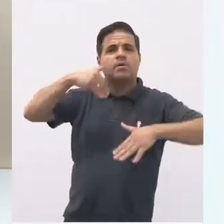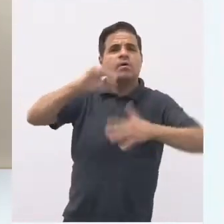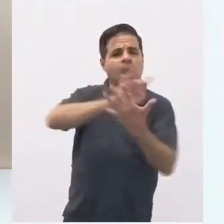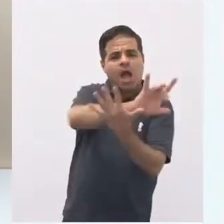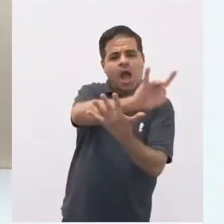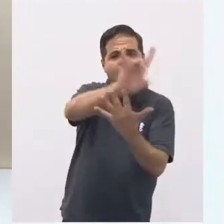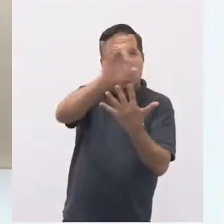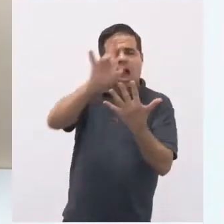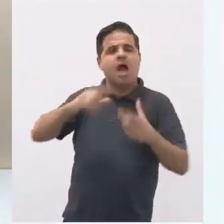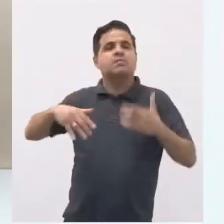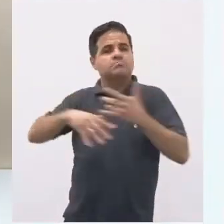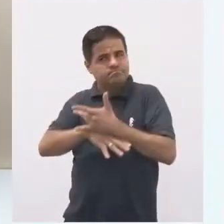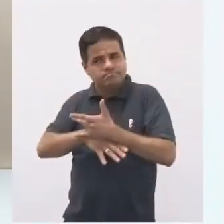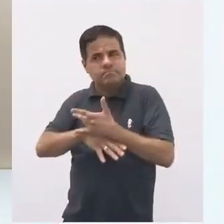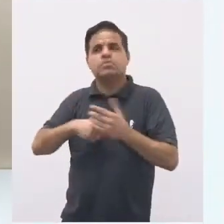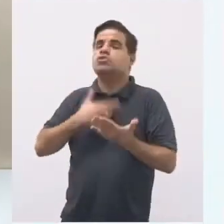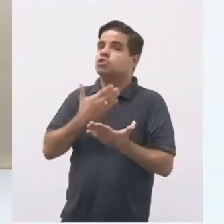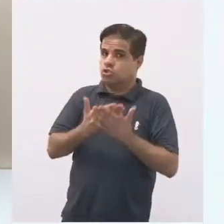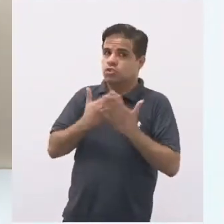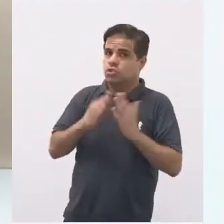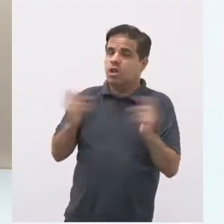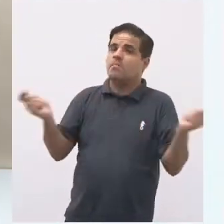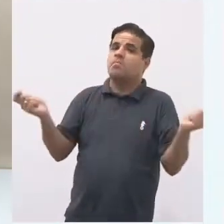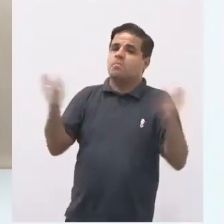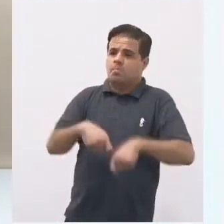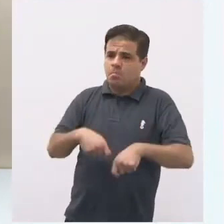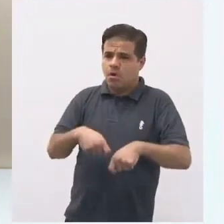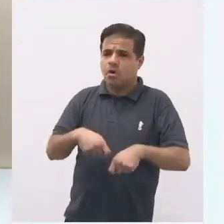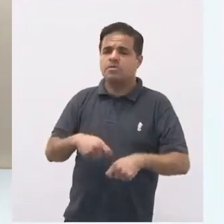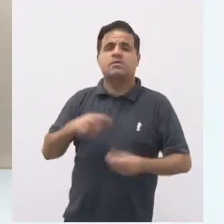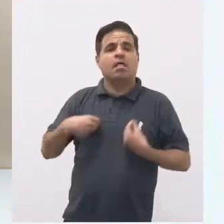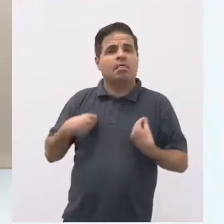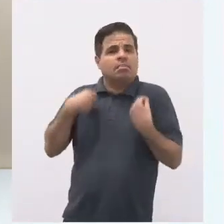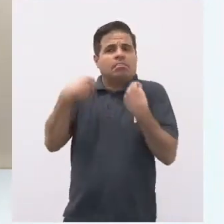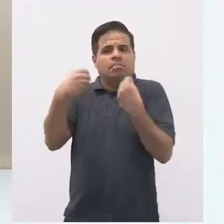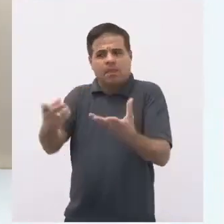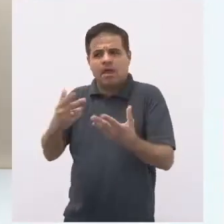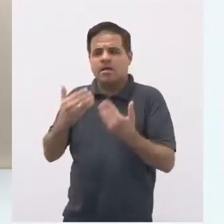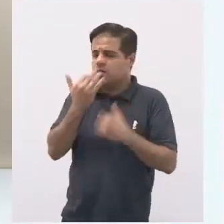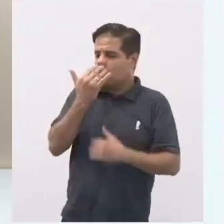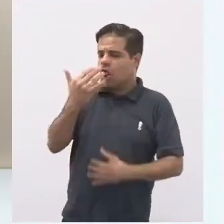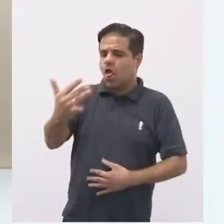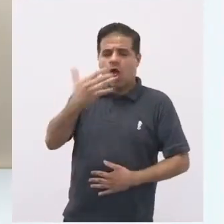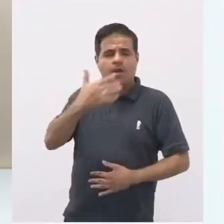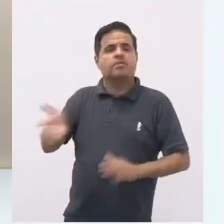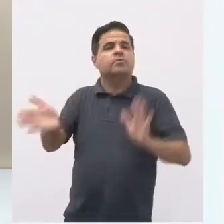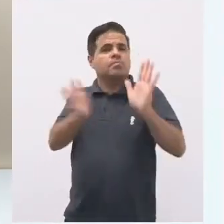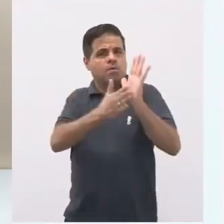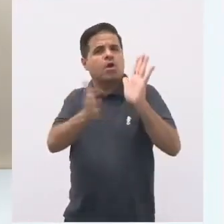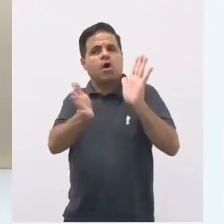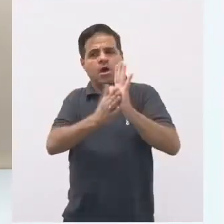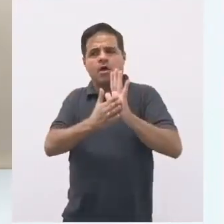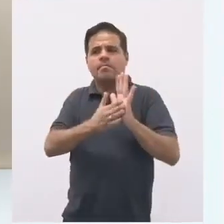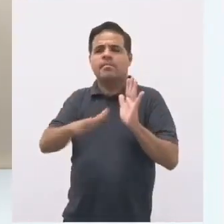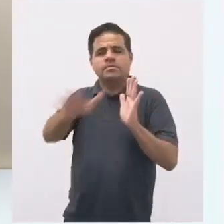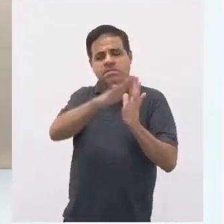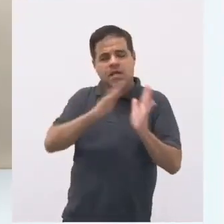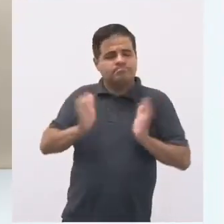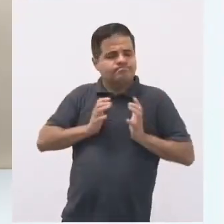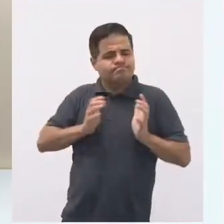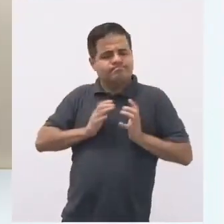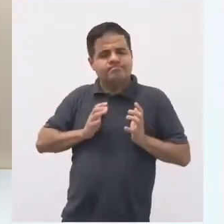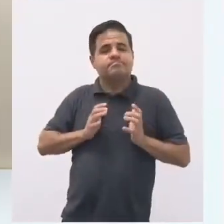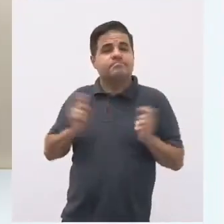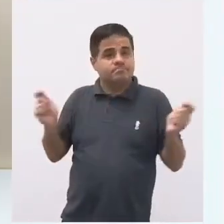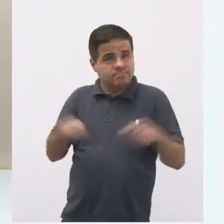cada município e escola possa também dar o seu colorido a essa proposta que é rica